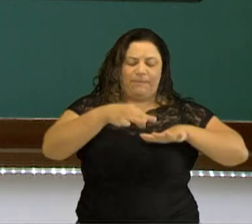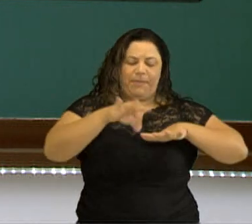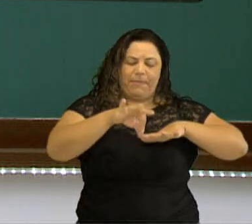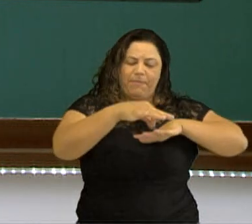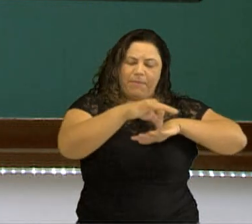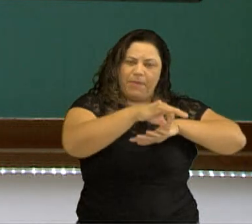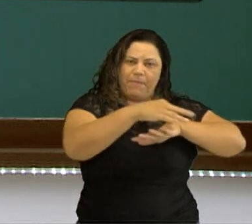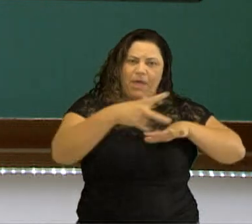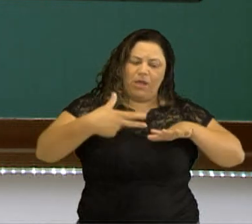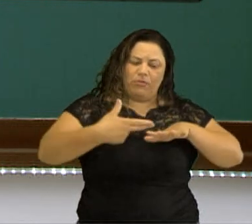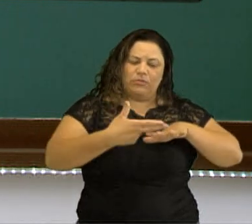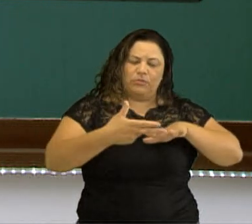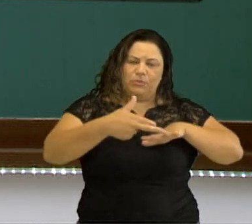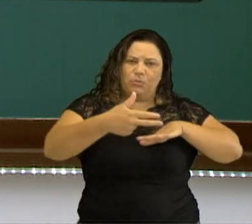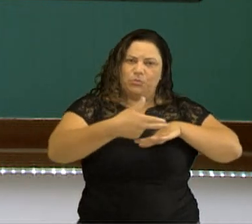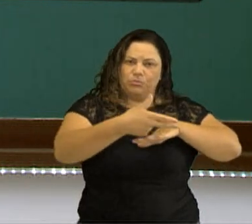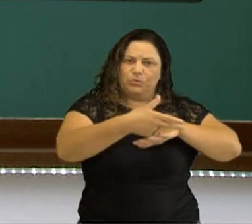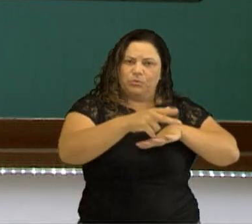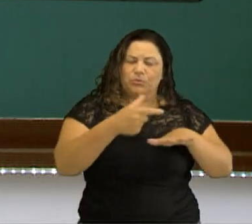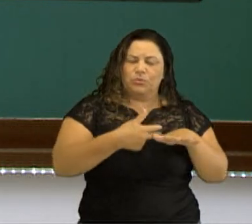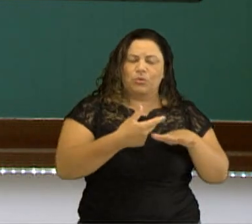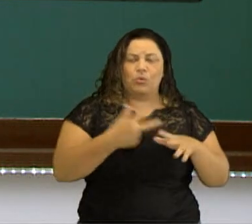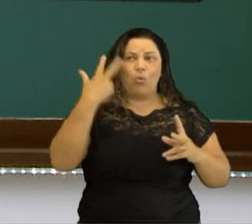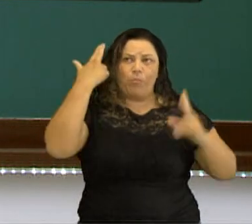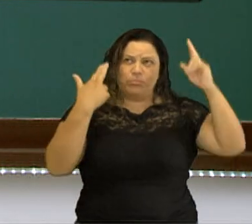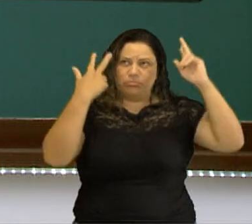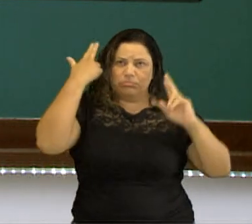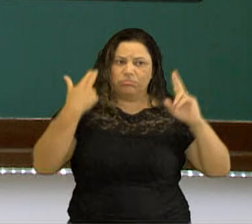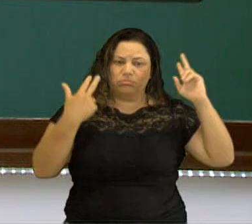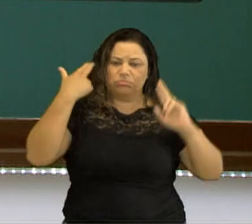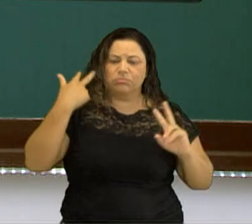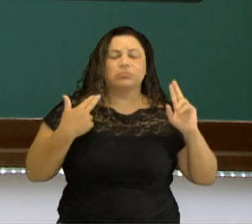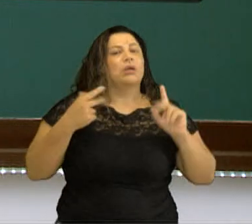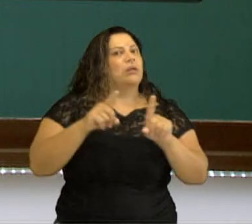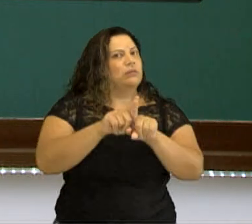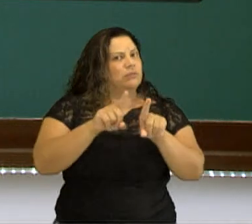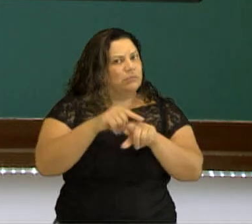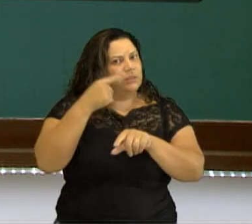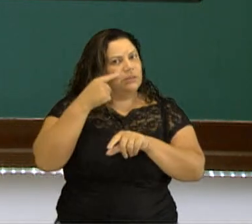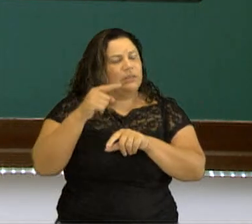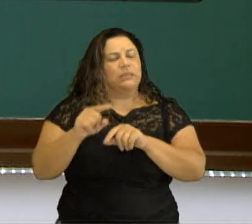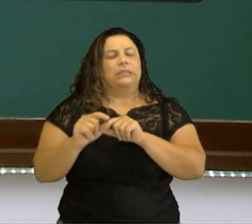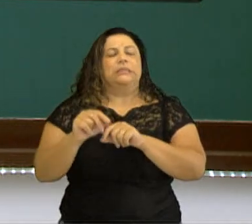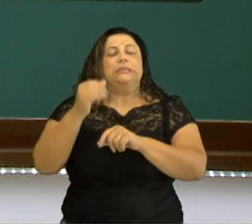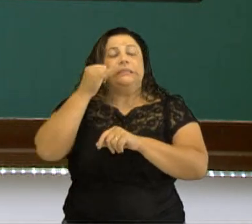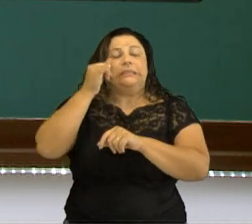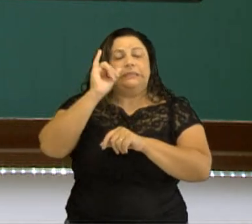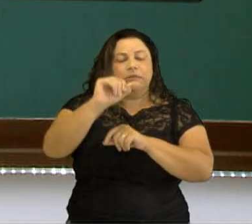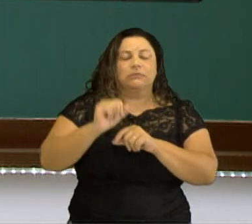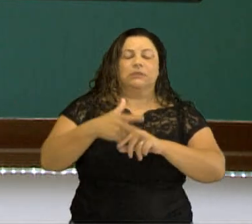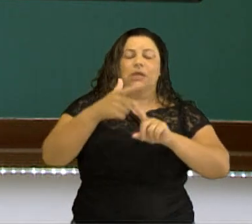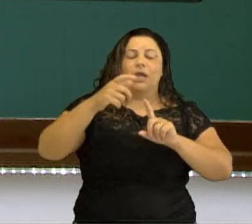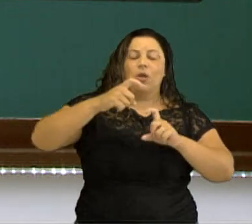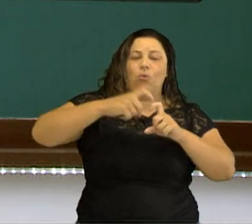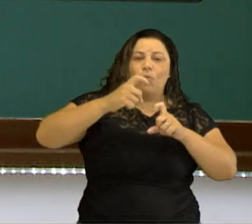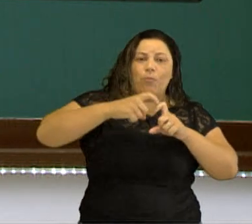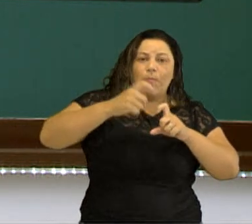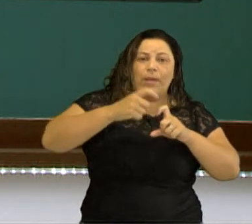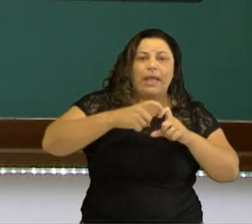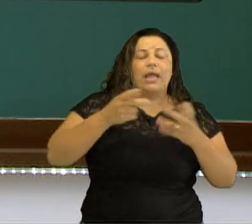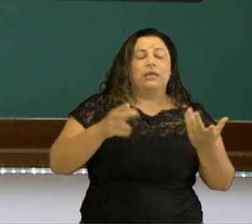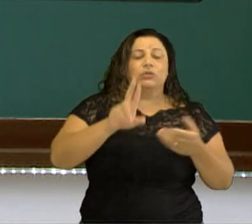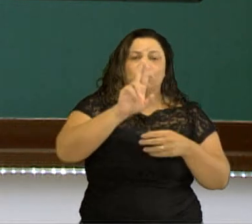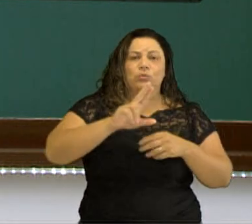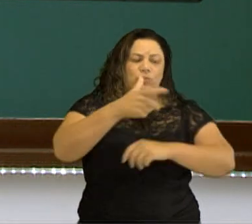usa alicatinho, ou quando corta o cabelo que usa navalha, que usa tesoura, ou então quando você está no médico que eles vão usar vacina, vão